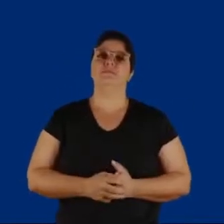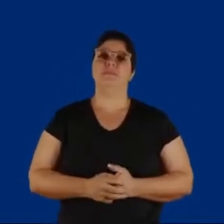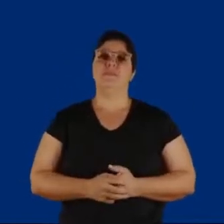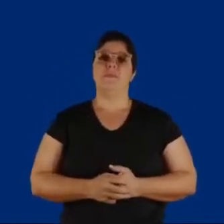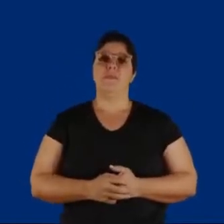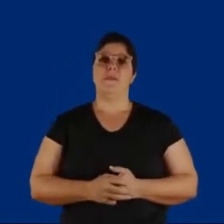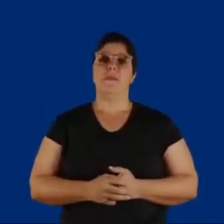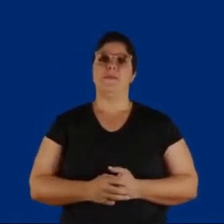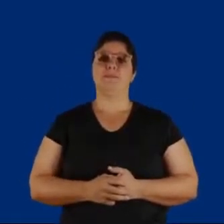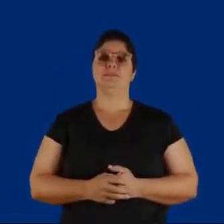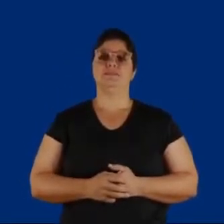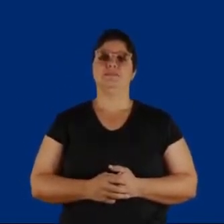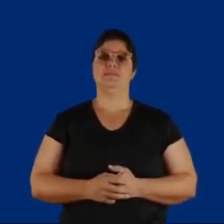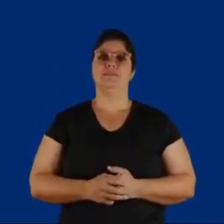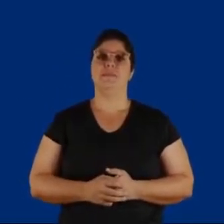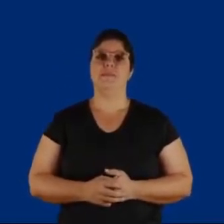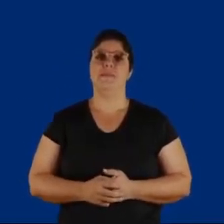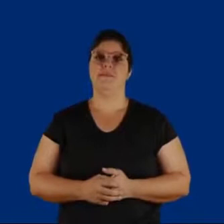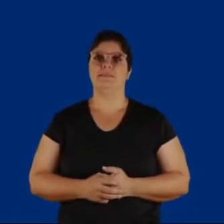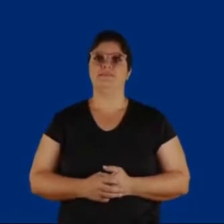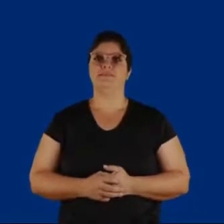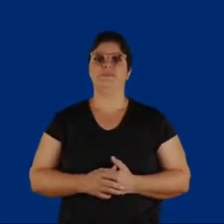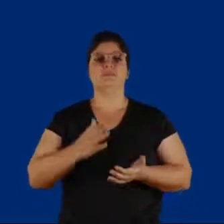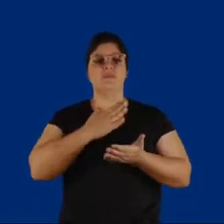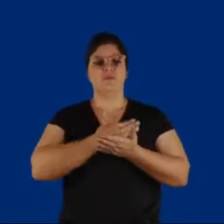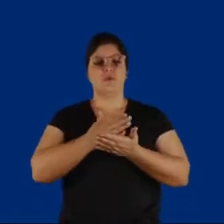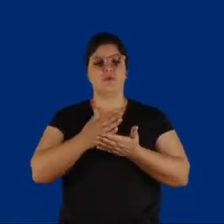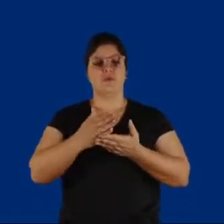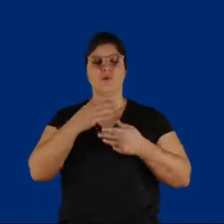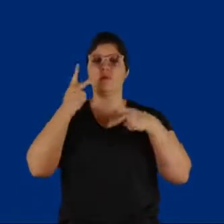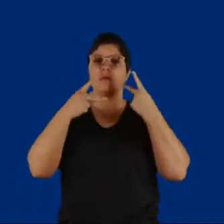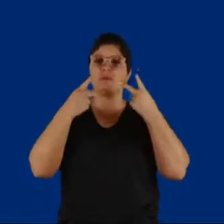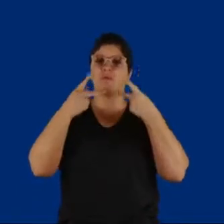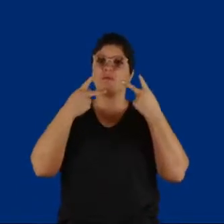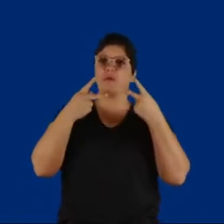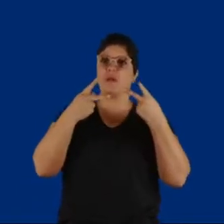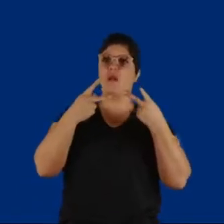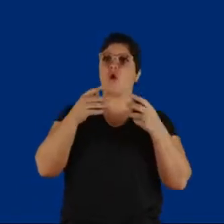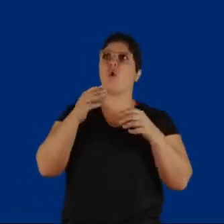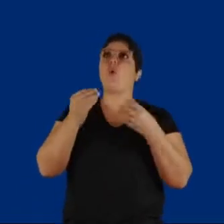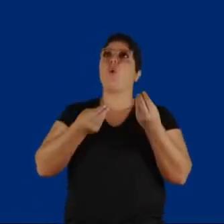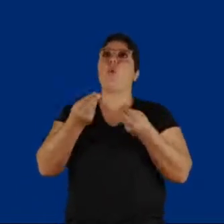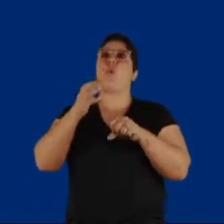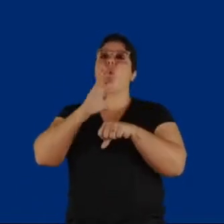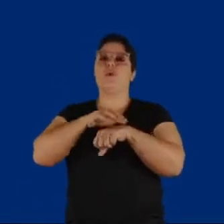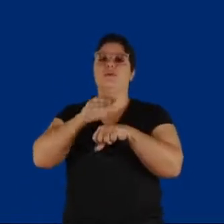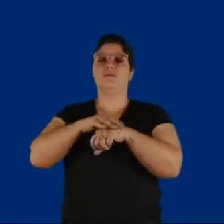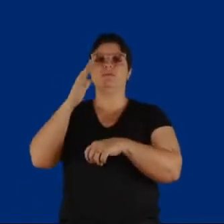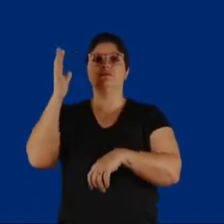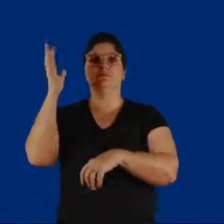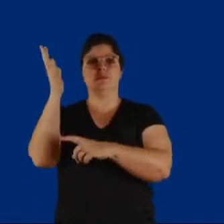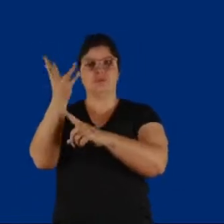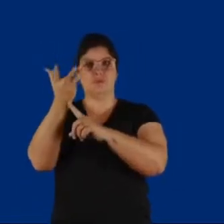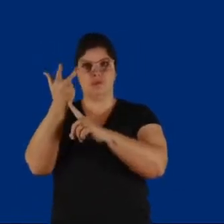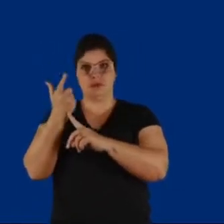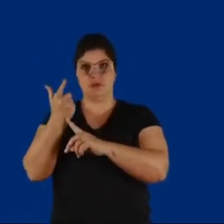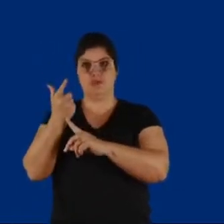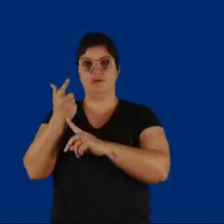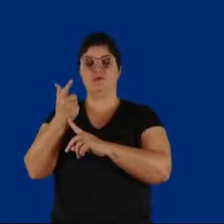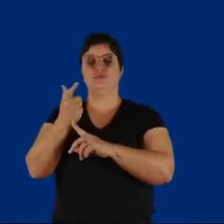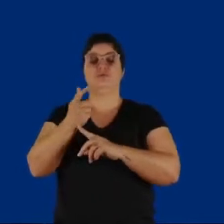a falar, eu vou falar sobre fazer arte e o engajamento da comunidade